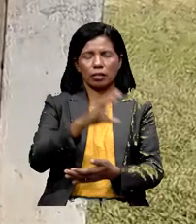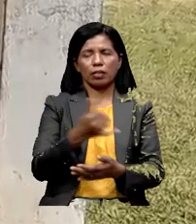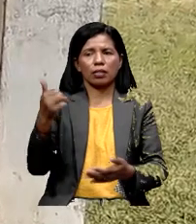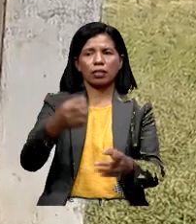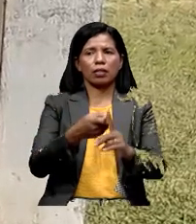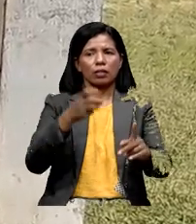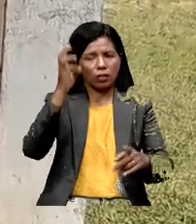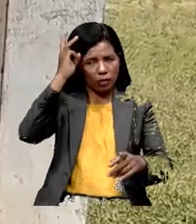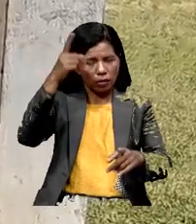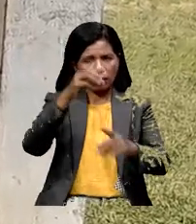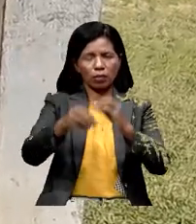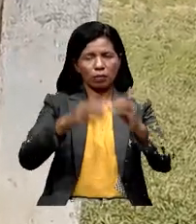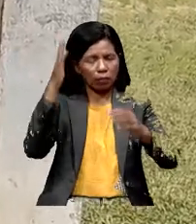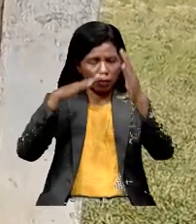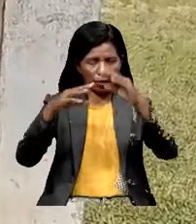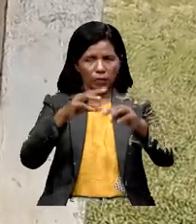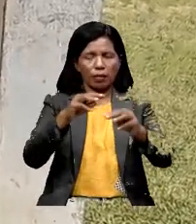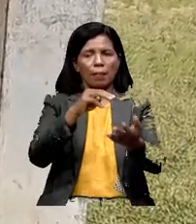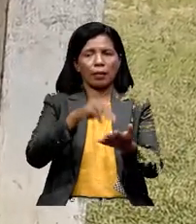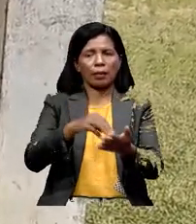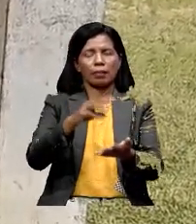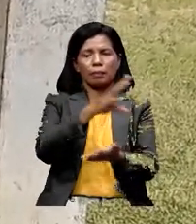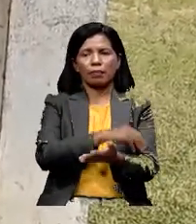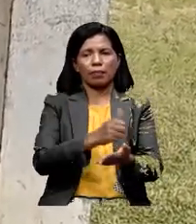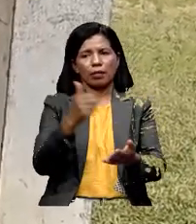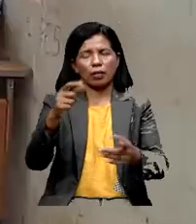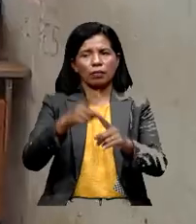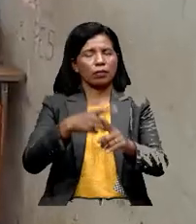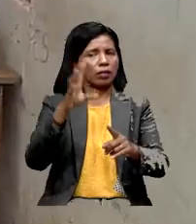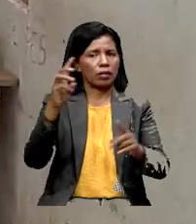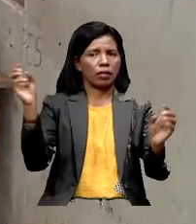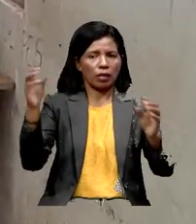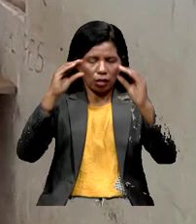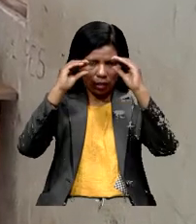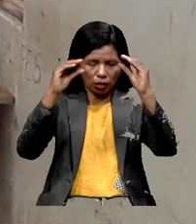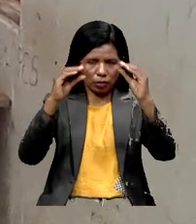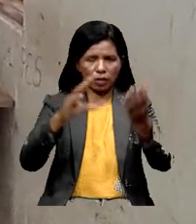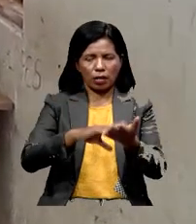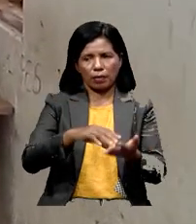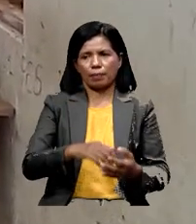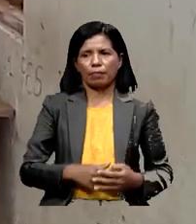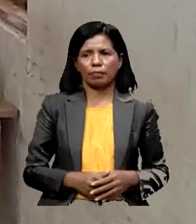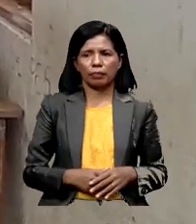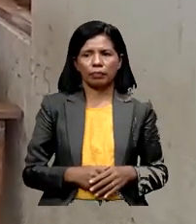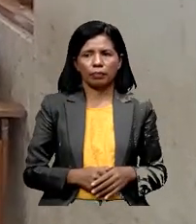parte preocupa problema menos profesor kada materia, balung fulang nen la halo ensinyu aprendizazeng, Lamberto da Silva, jemen.